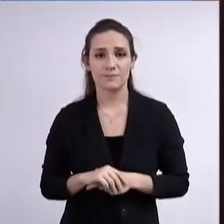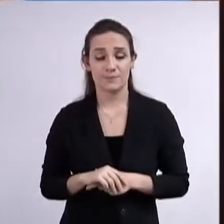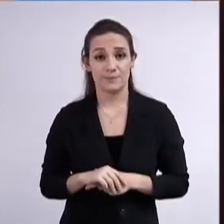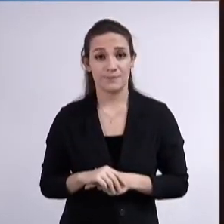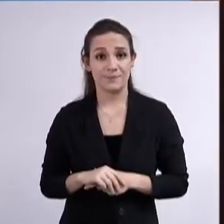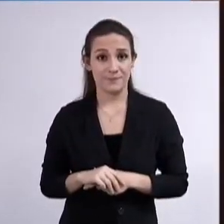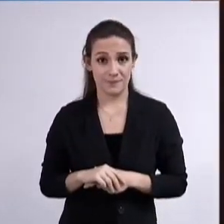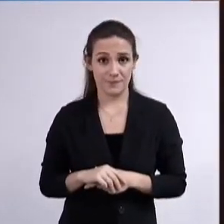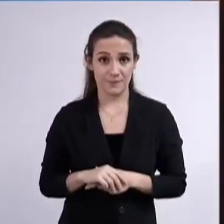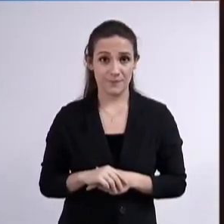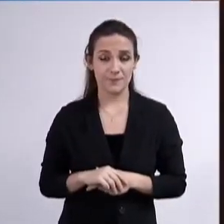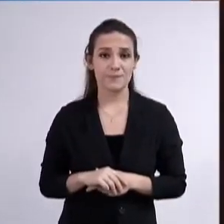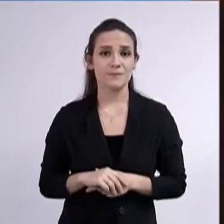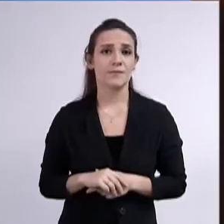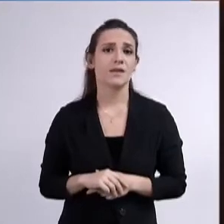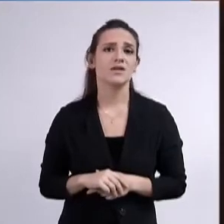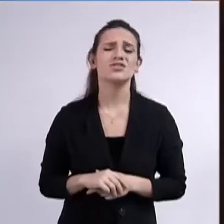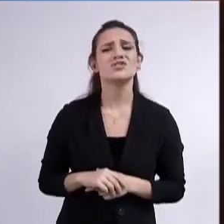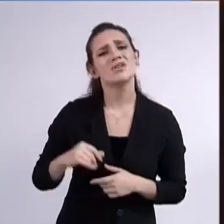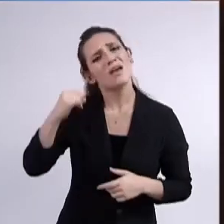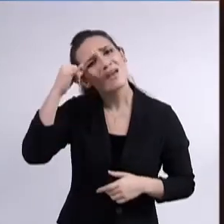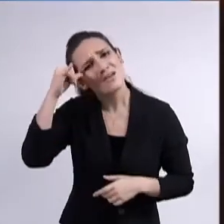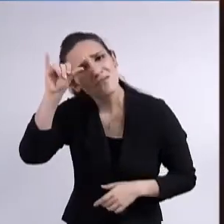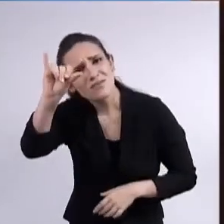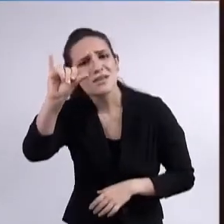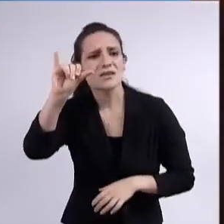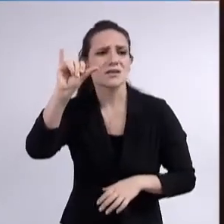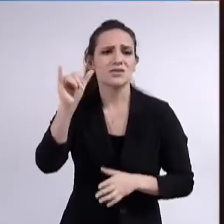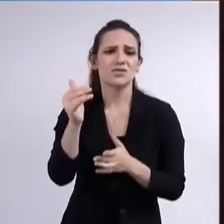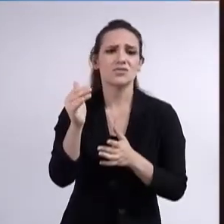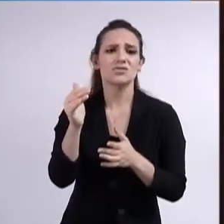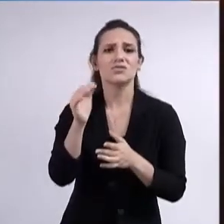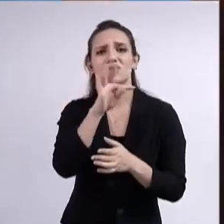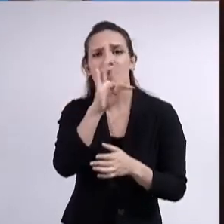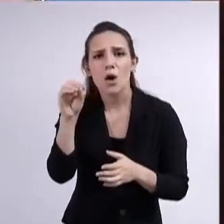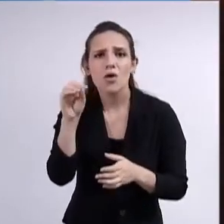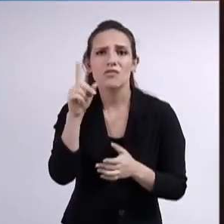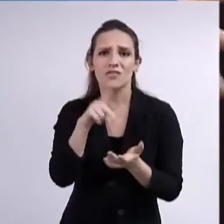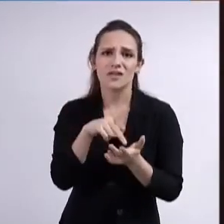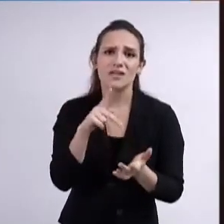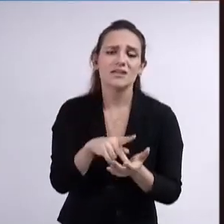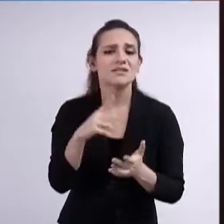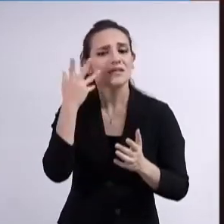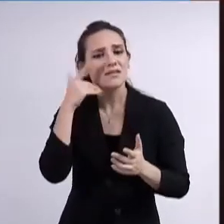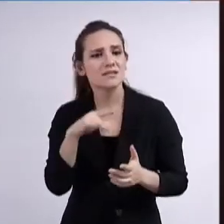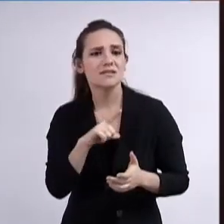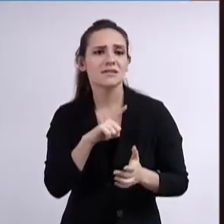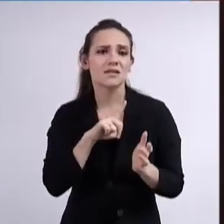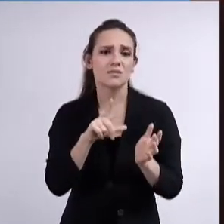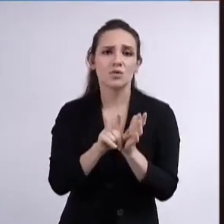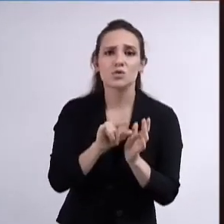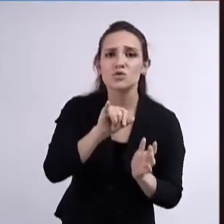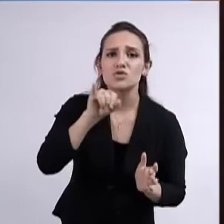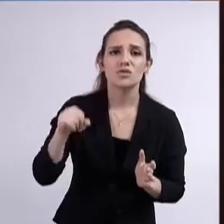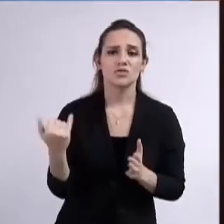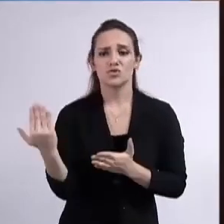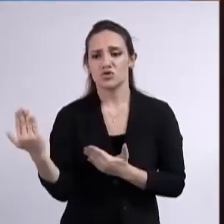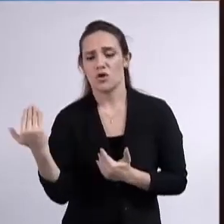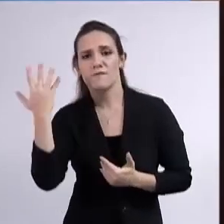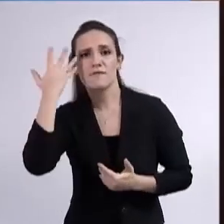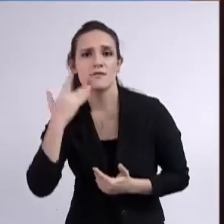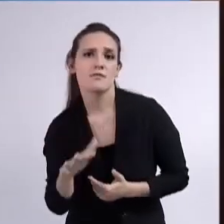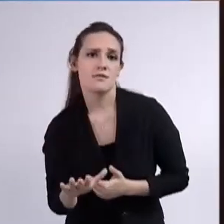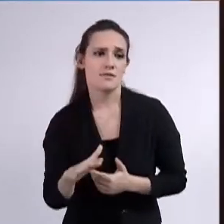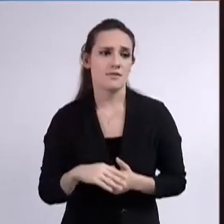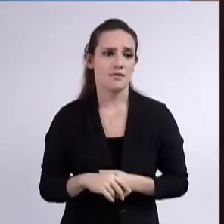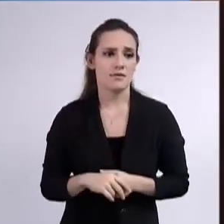caráter de prevenção, de terapia ocupacional no contraturno, que esses nossos adolescentes, através do